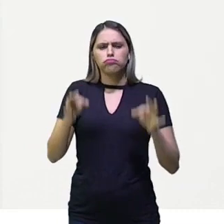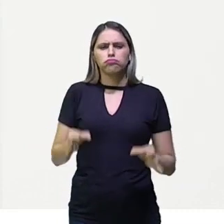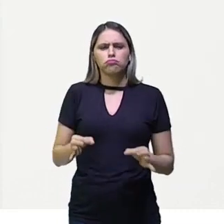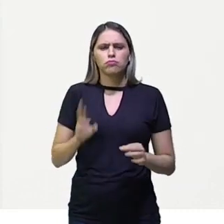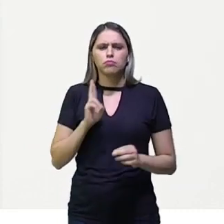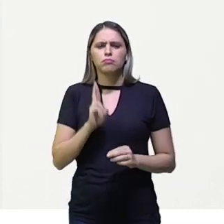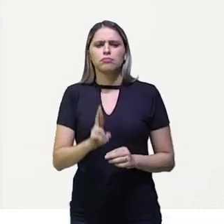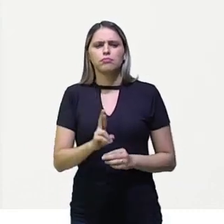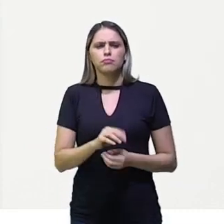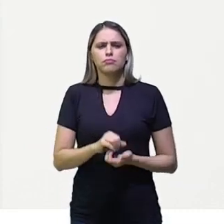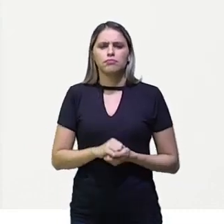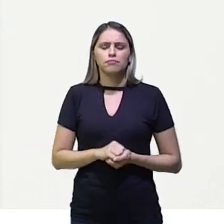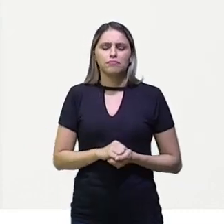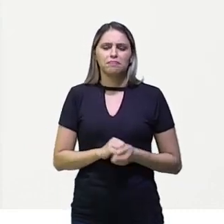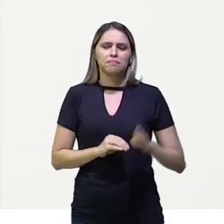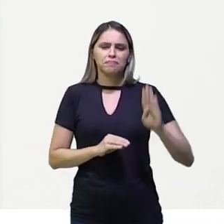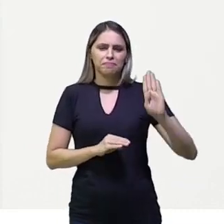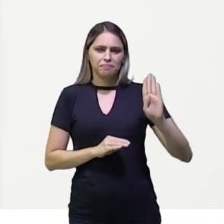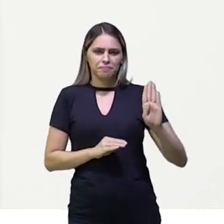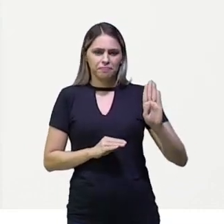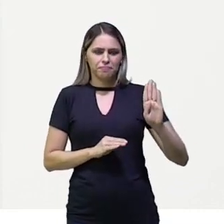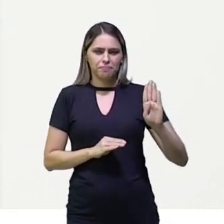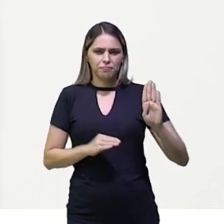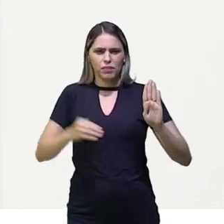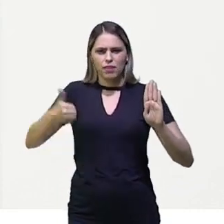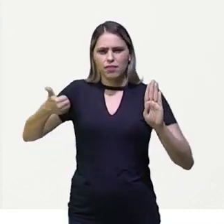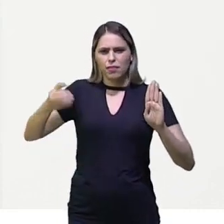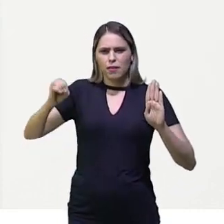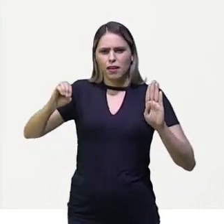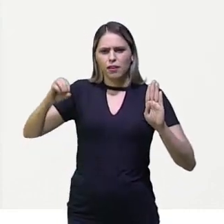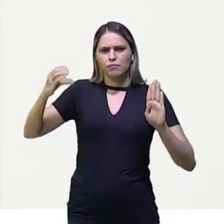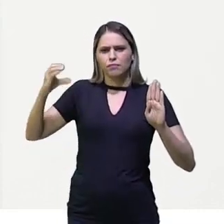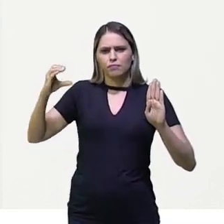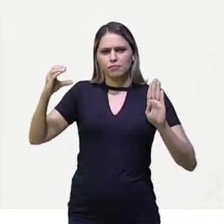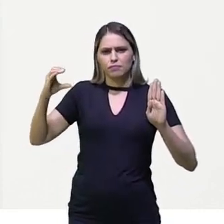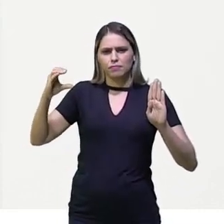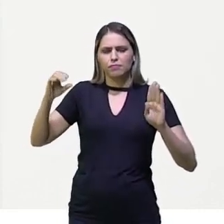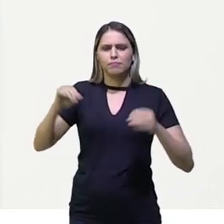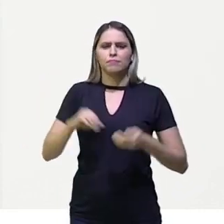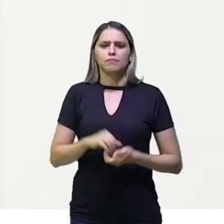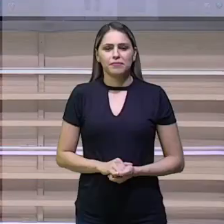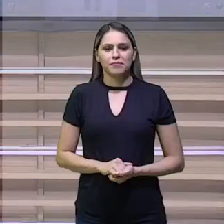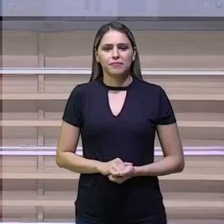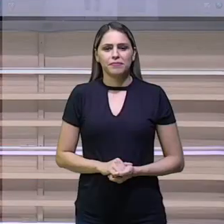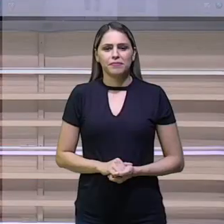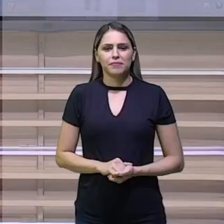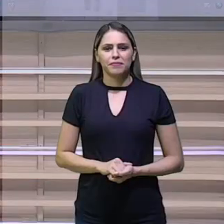certa. Letra B, 10 centímetros.